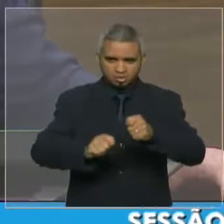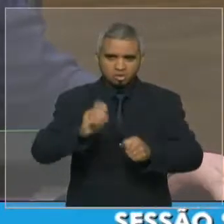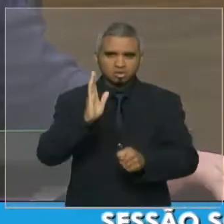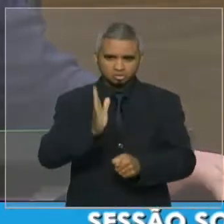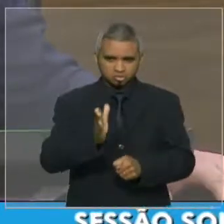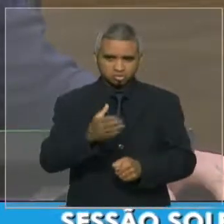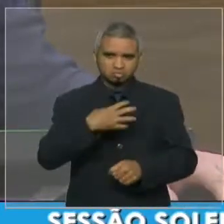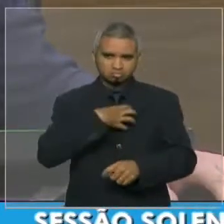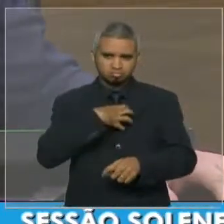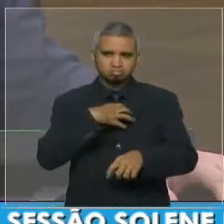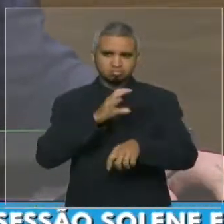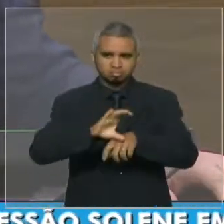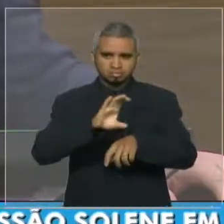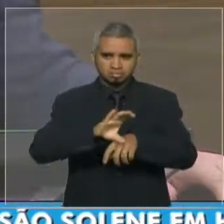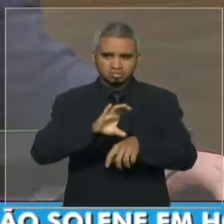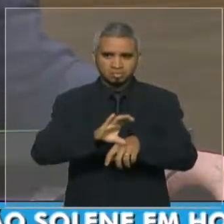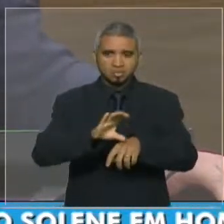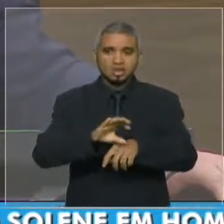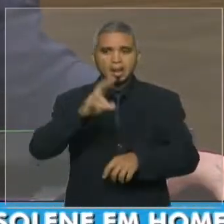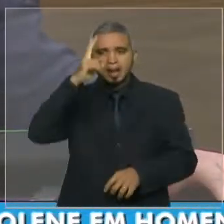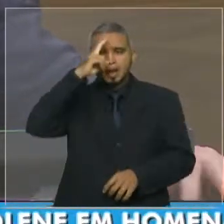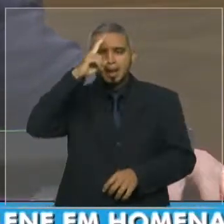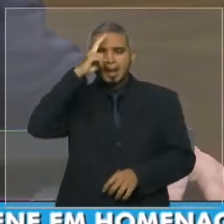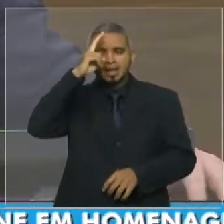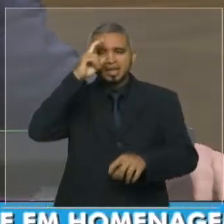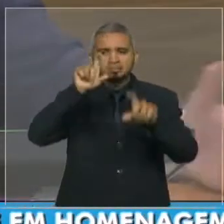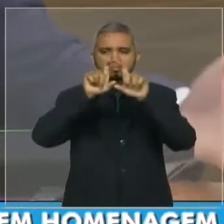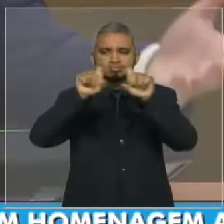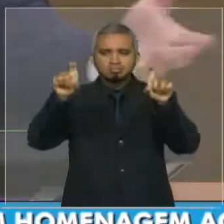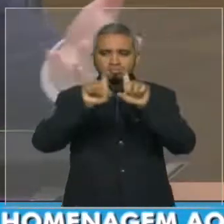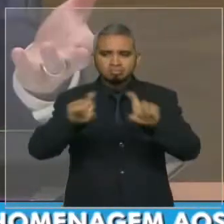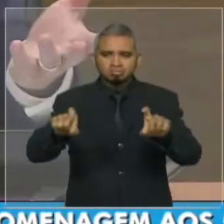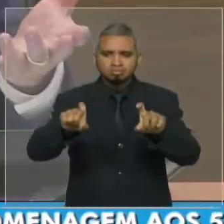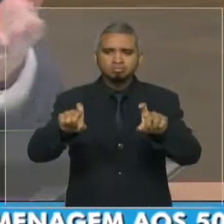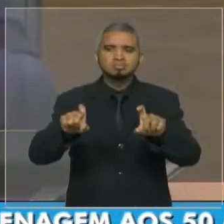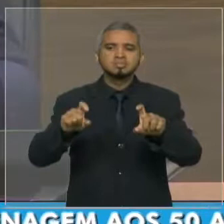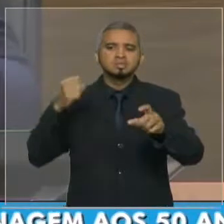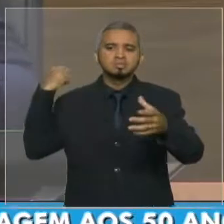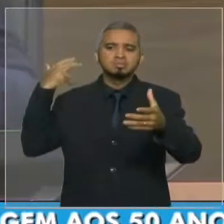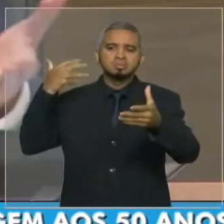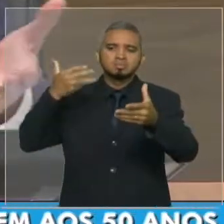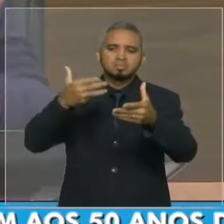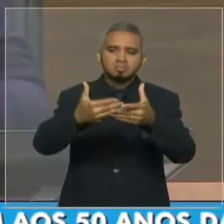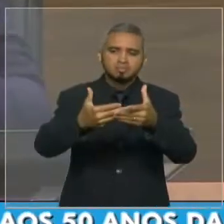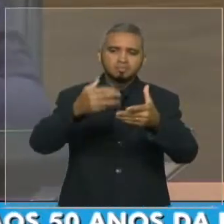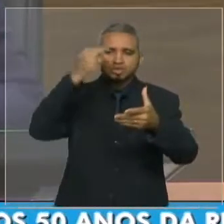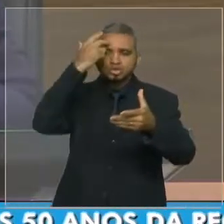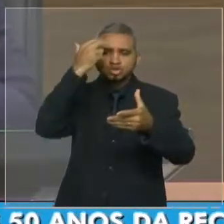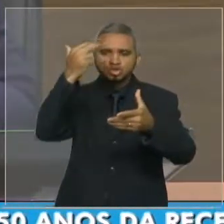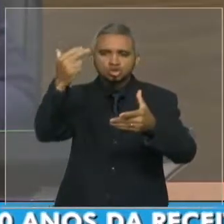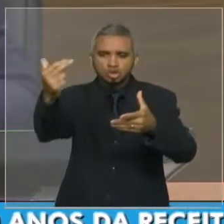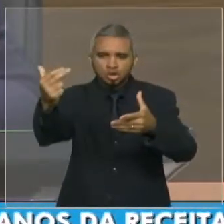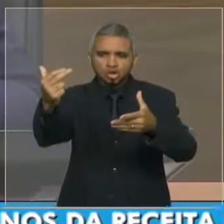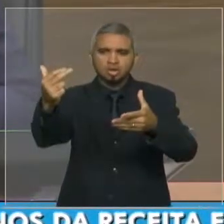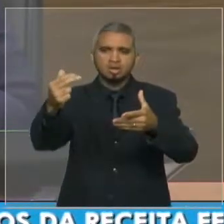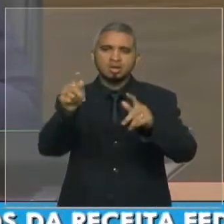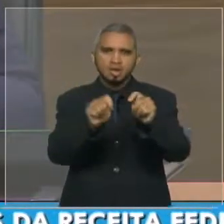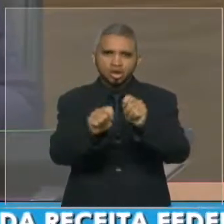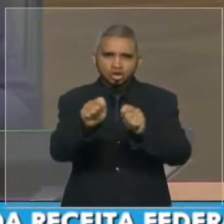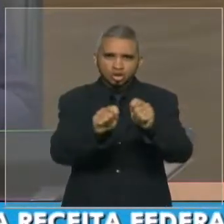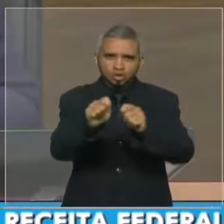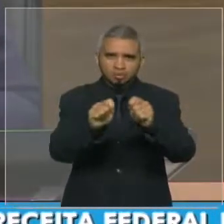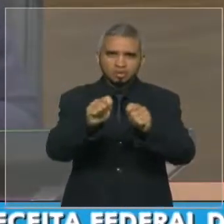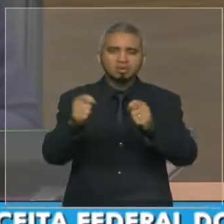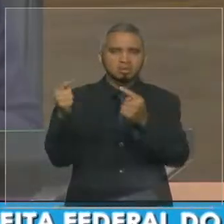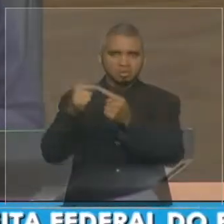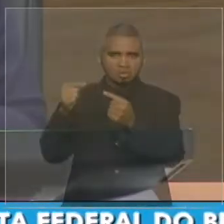de algumas passagens e a gente buscava muito naquela época a história, porque a economia tem muito a ver com história. O pessoal pensa que a